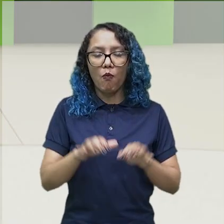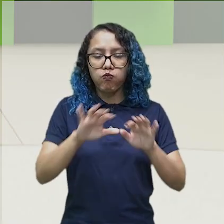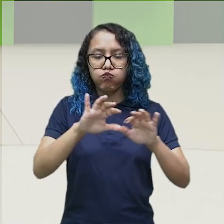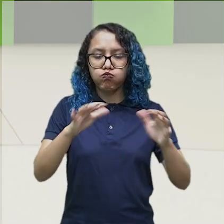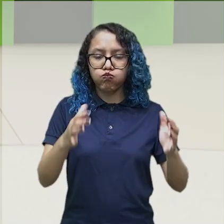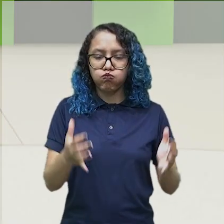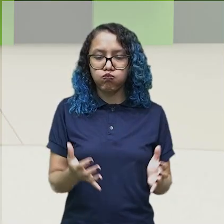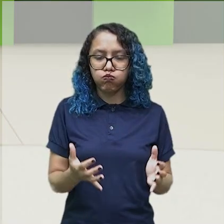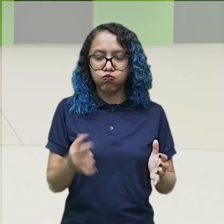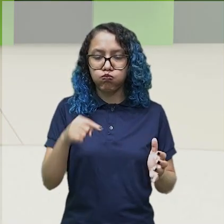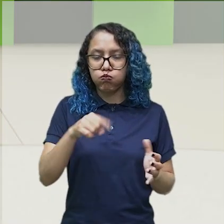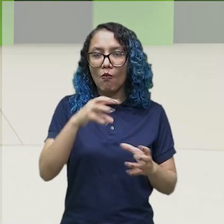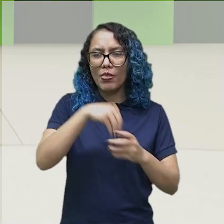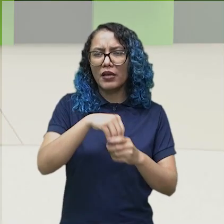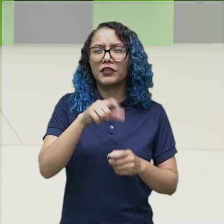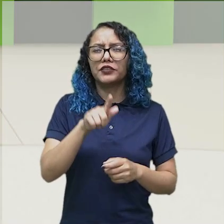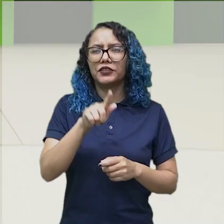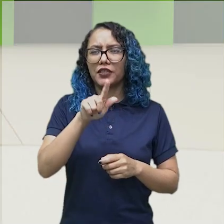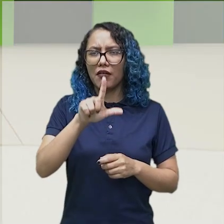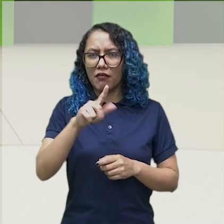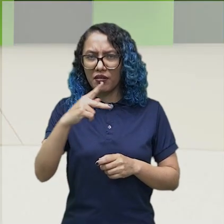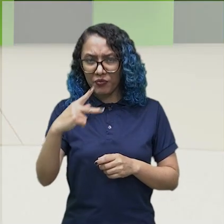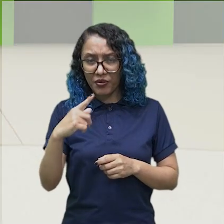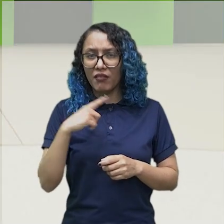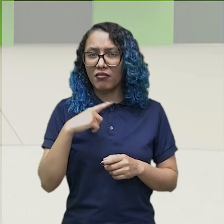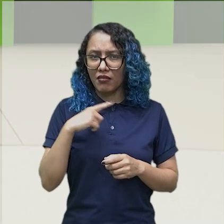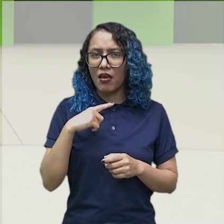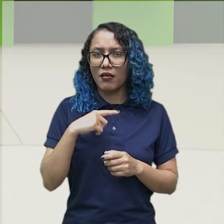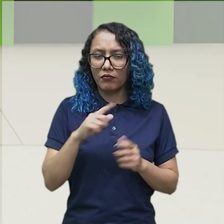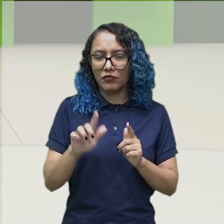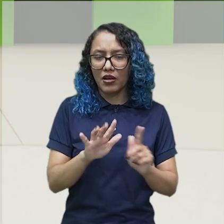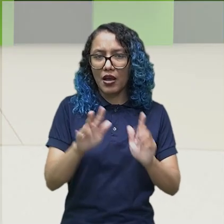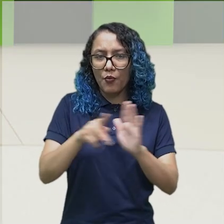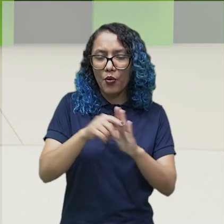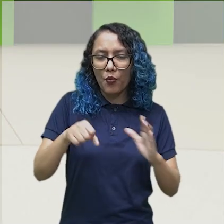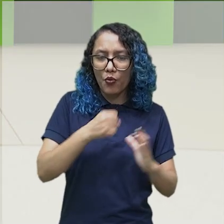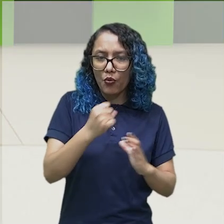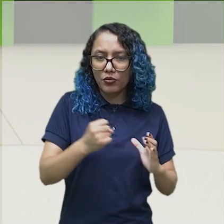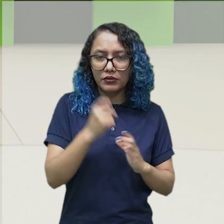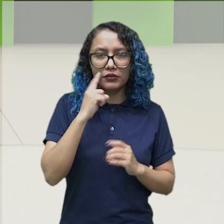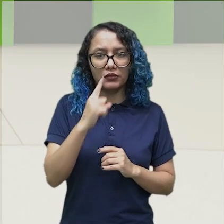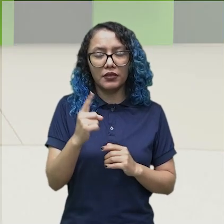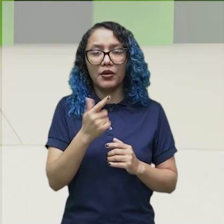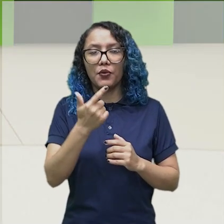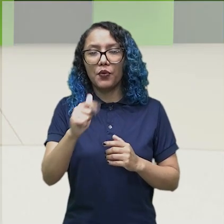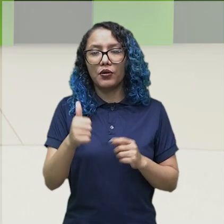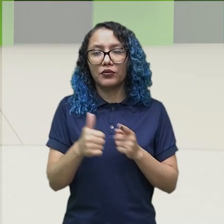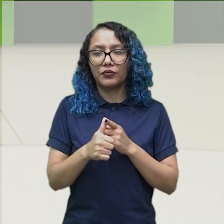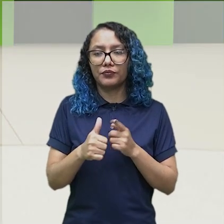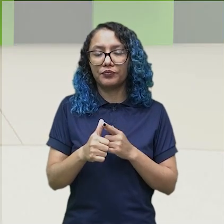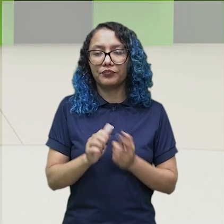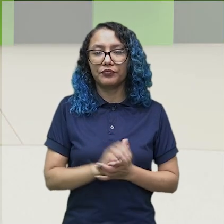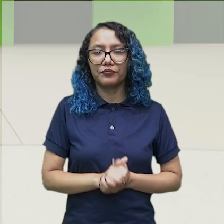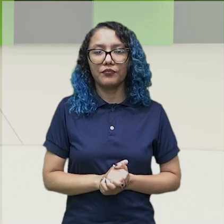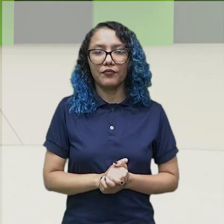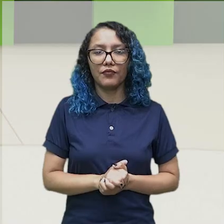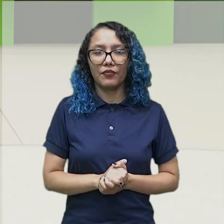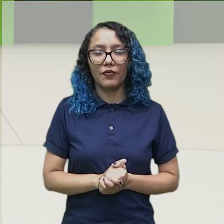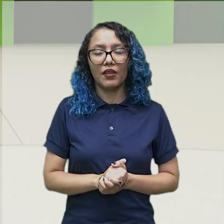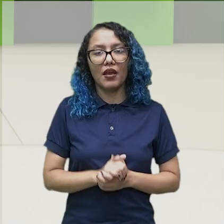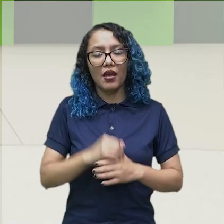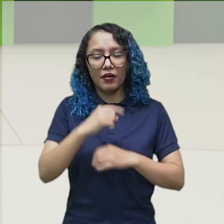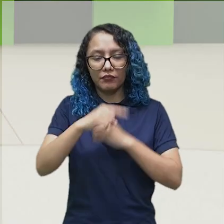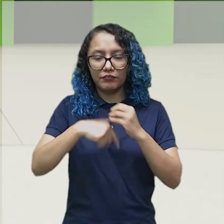onde o GLP está aprisionado. E no último ali do cantinho temos ainda os oxidantes